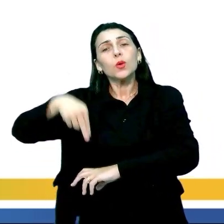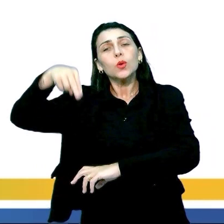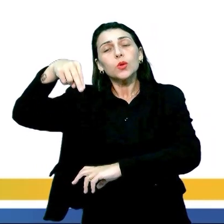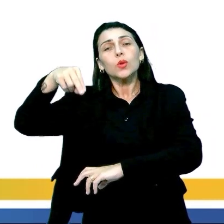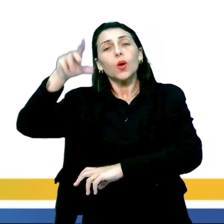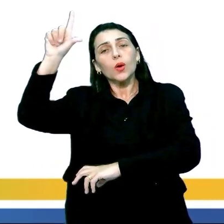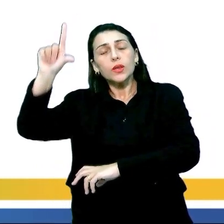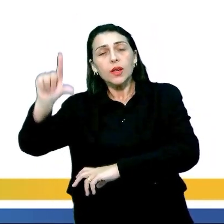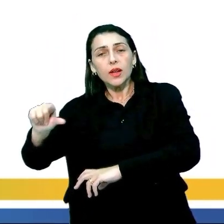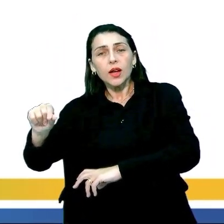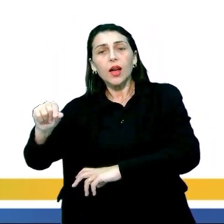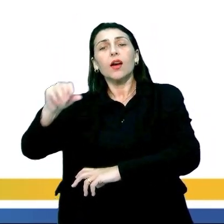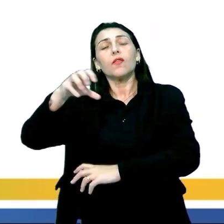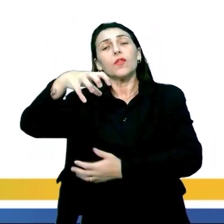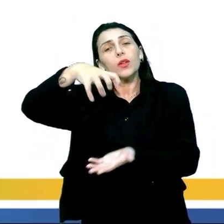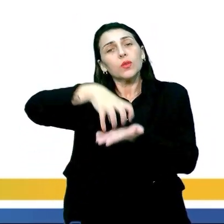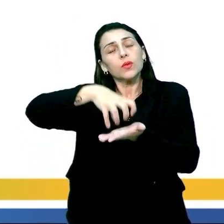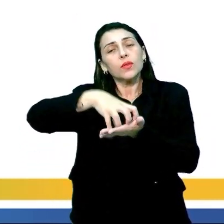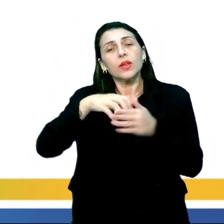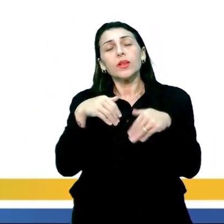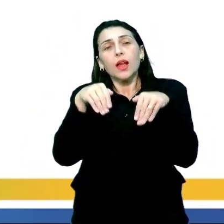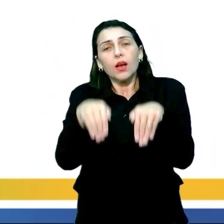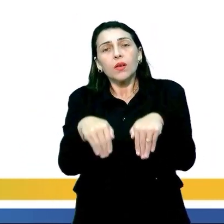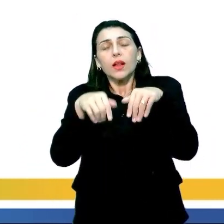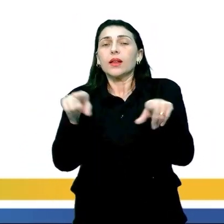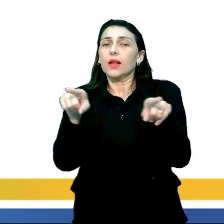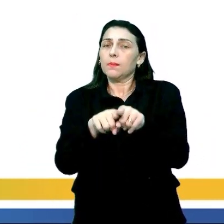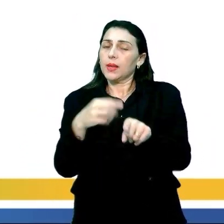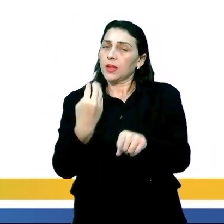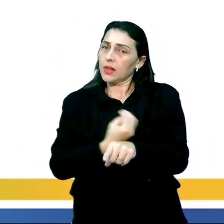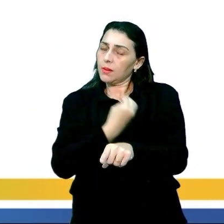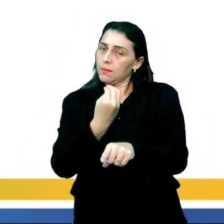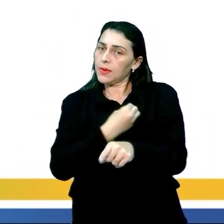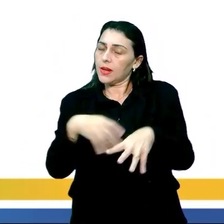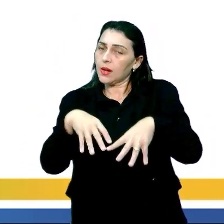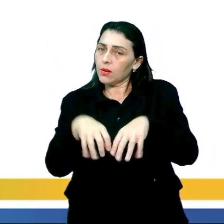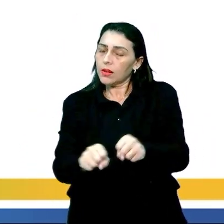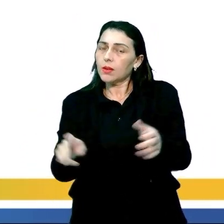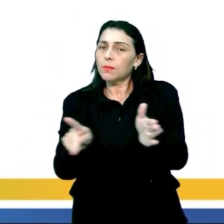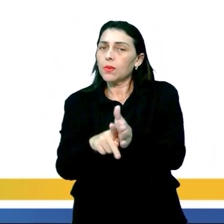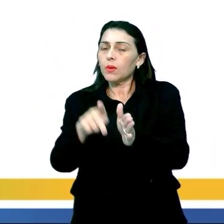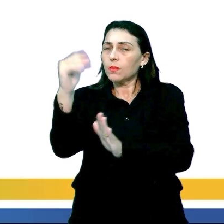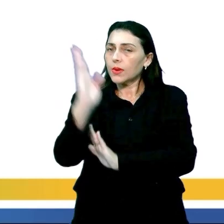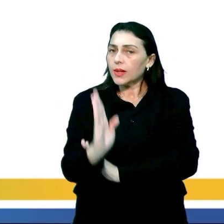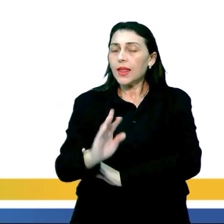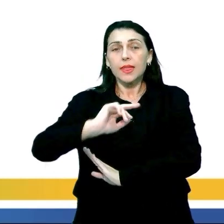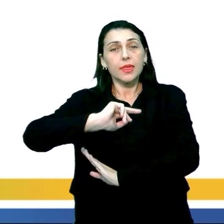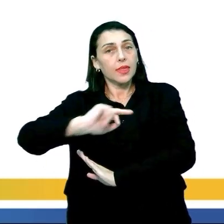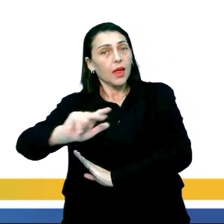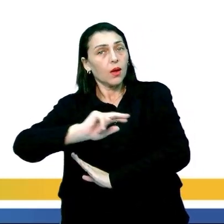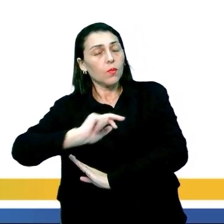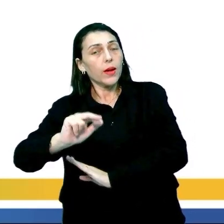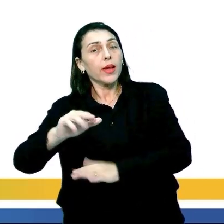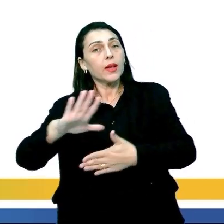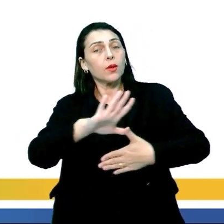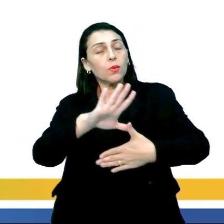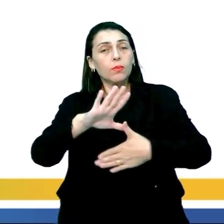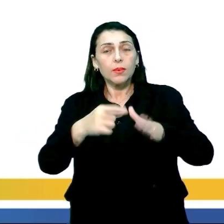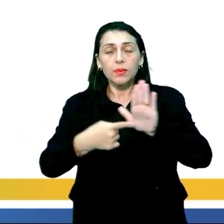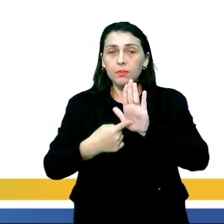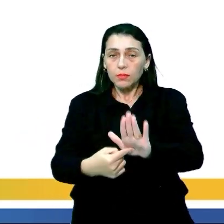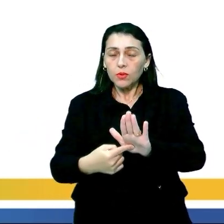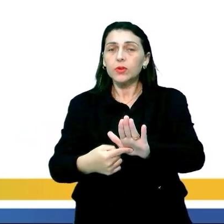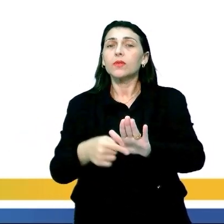África e no centro da Austrália, também está presente no território brasileiro. Não é isso que o mapa